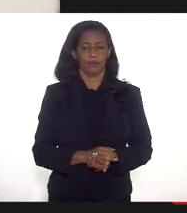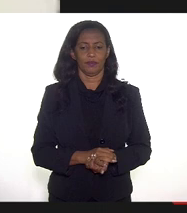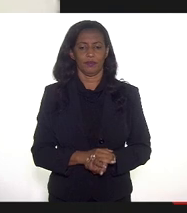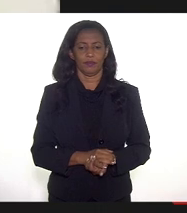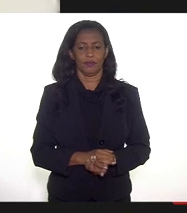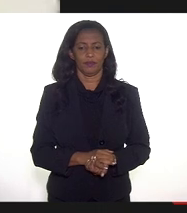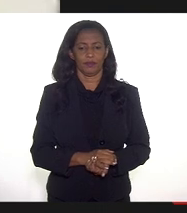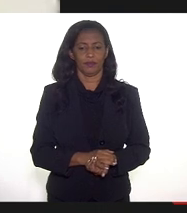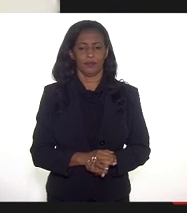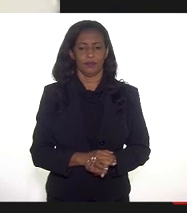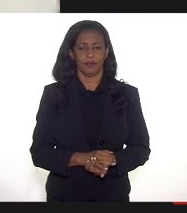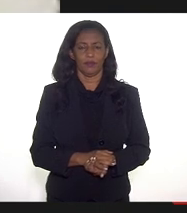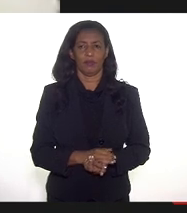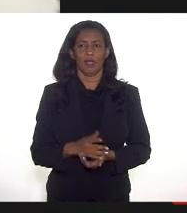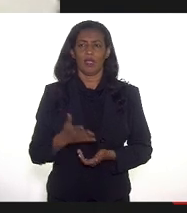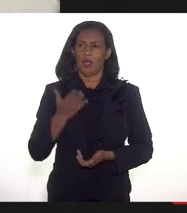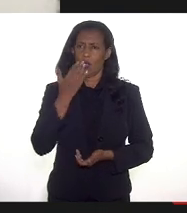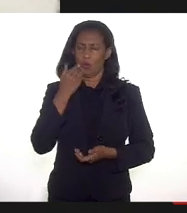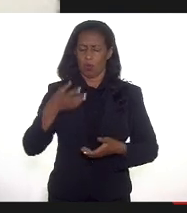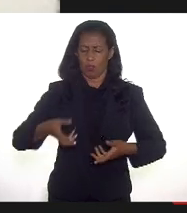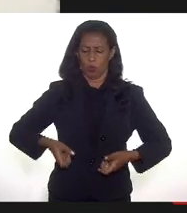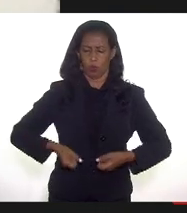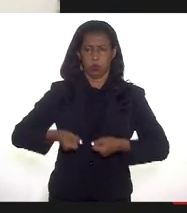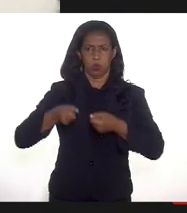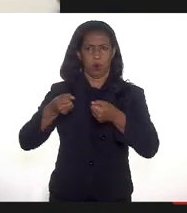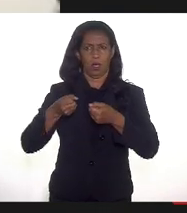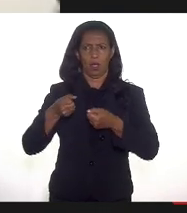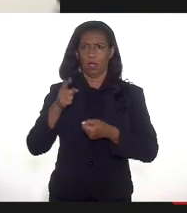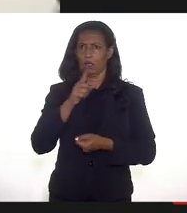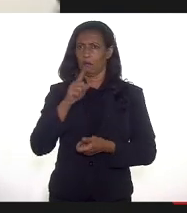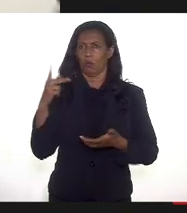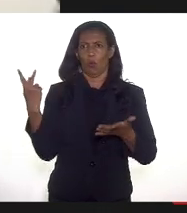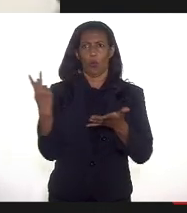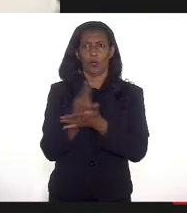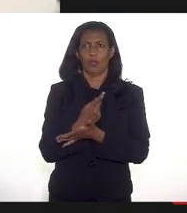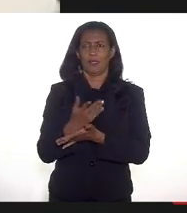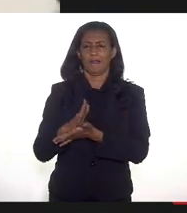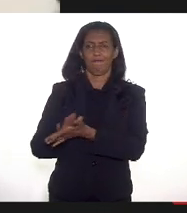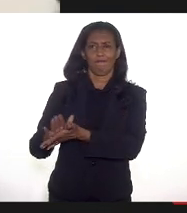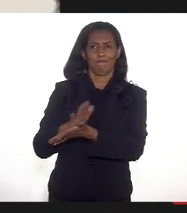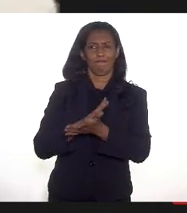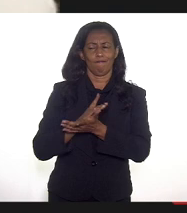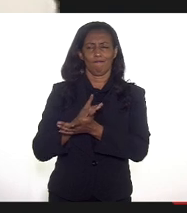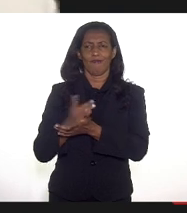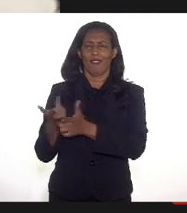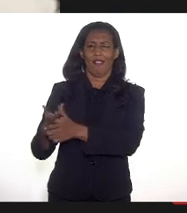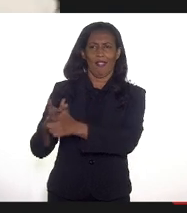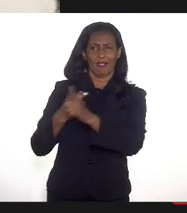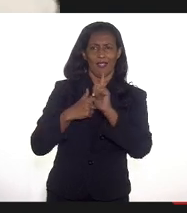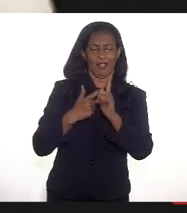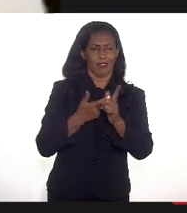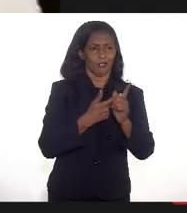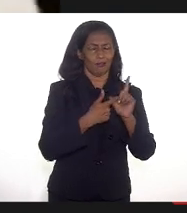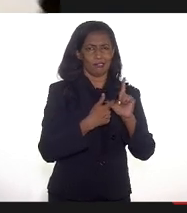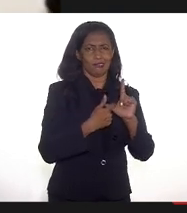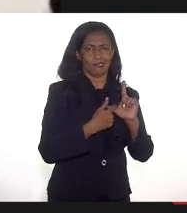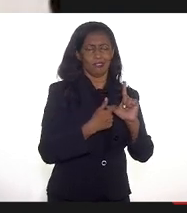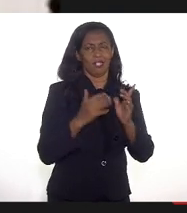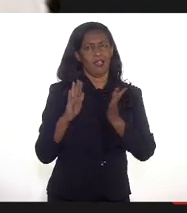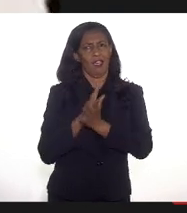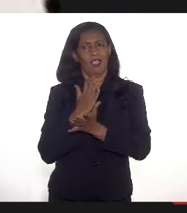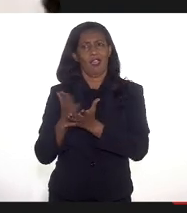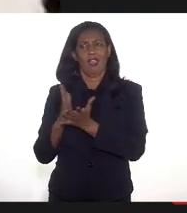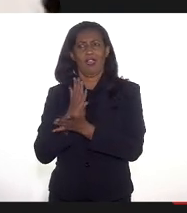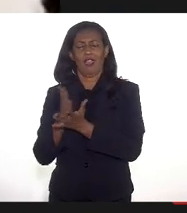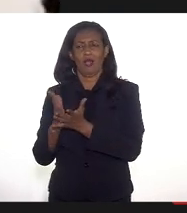a distribuição de cestas básicas, que não ocorreu da forma ideal, houve atrasos, alguns alunos